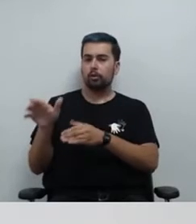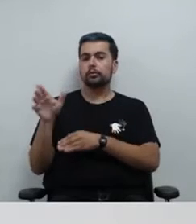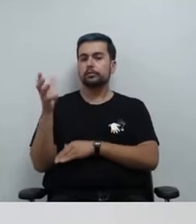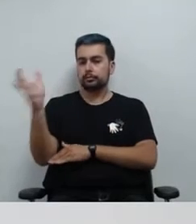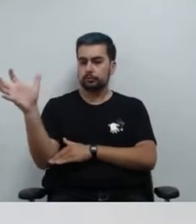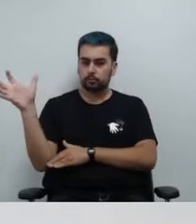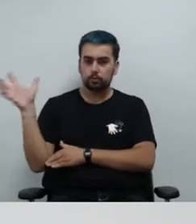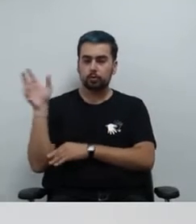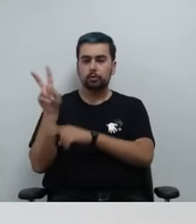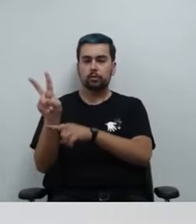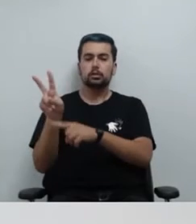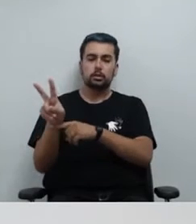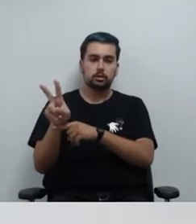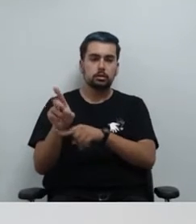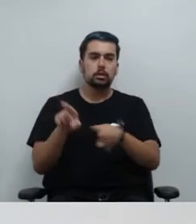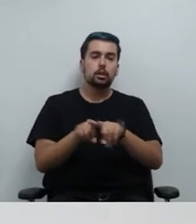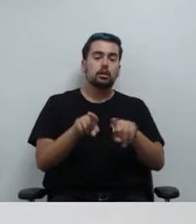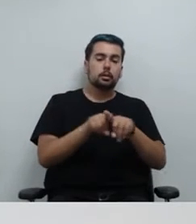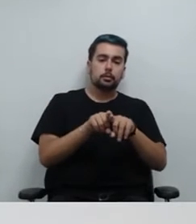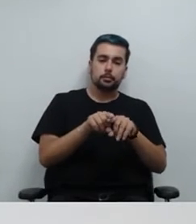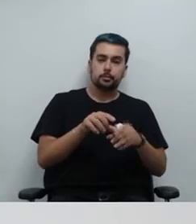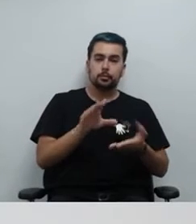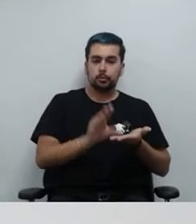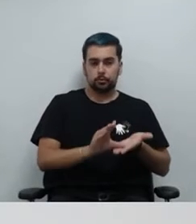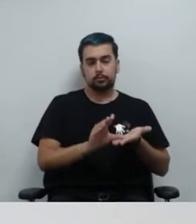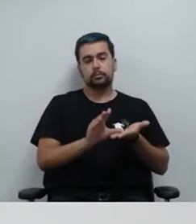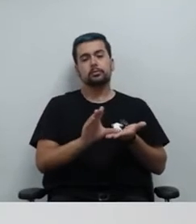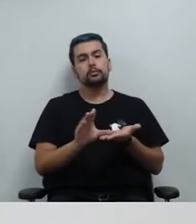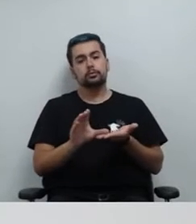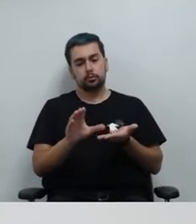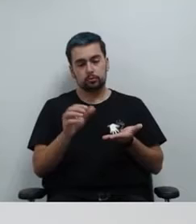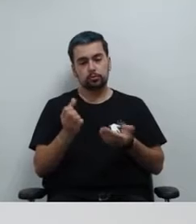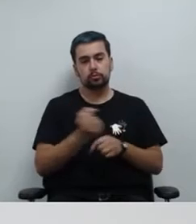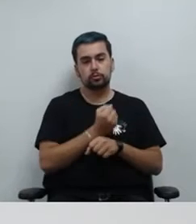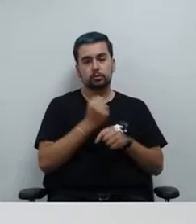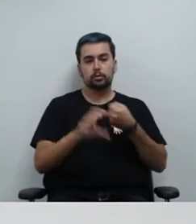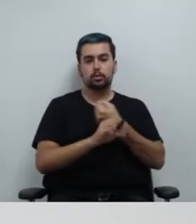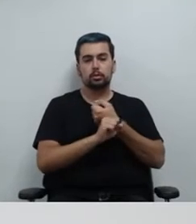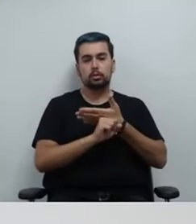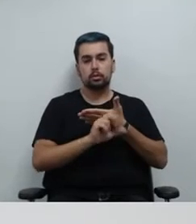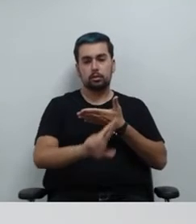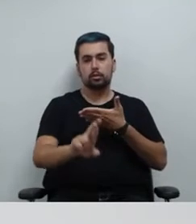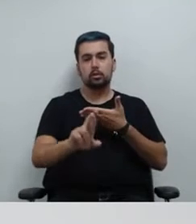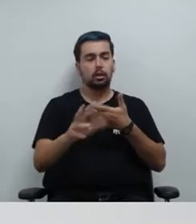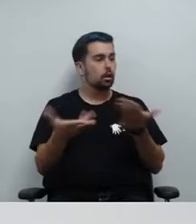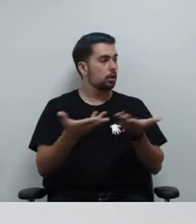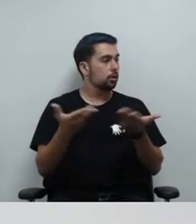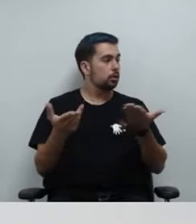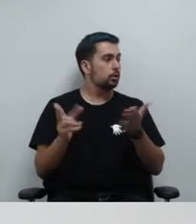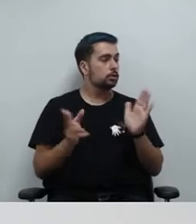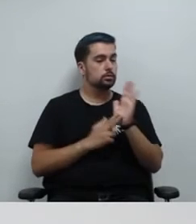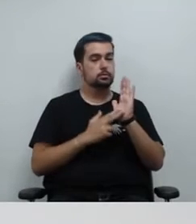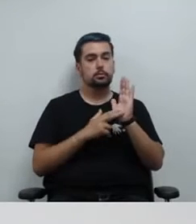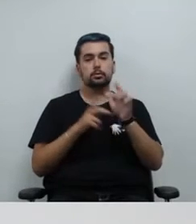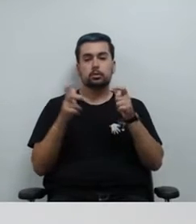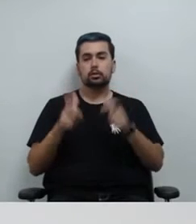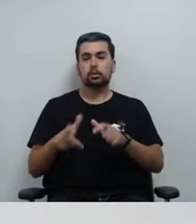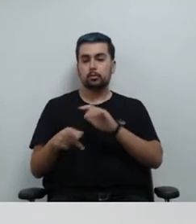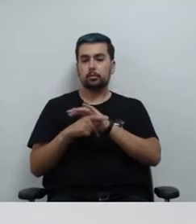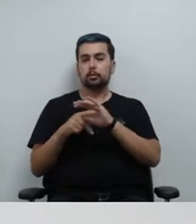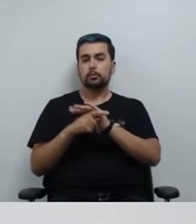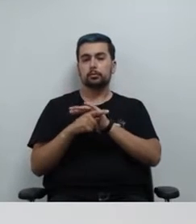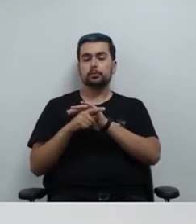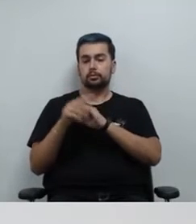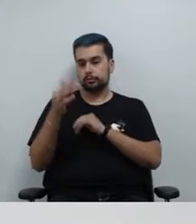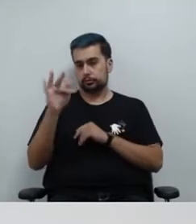conselheiro consultivo da Ouvidoria, além agora de ocupar um importante posto no Executivo Federal. Então eu vou trazer mais